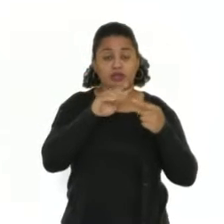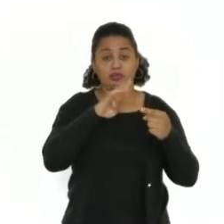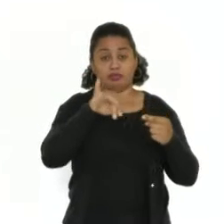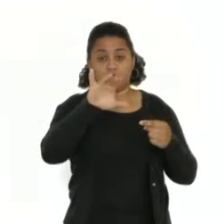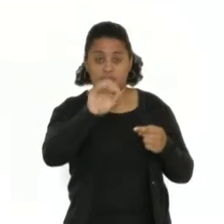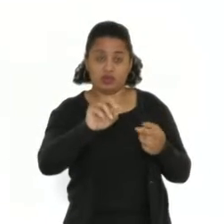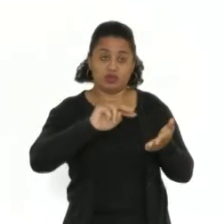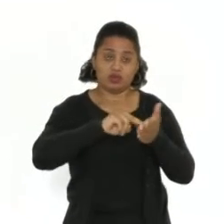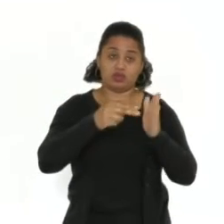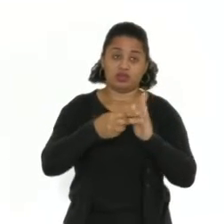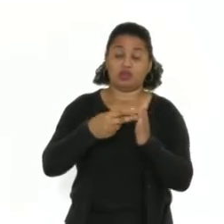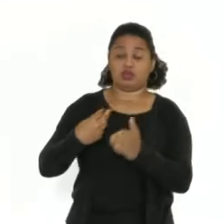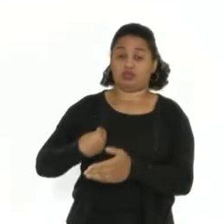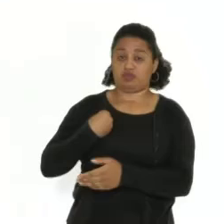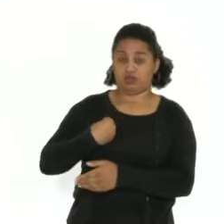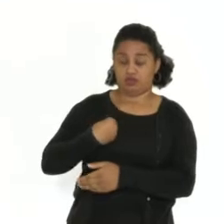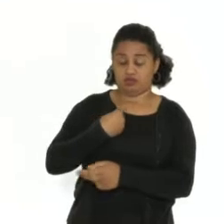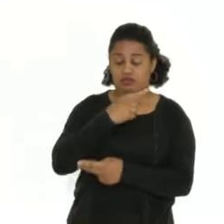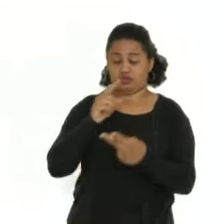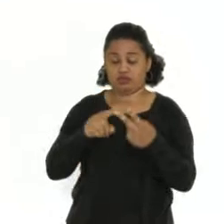e grafia escrita.